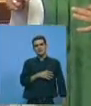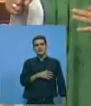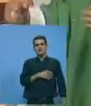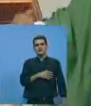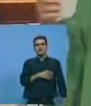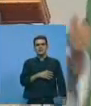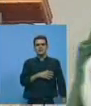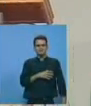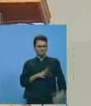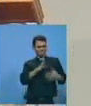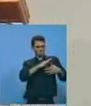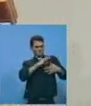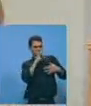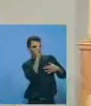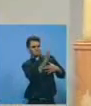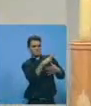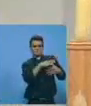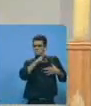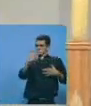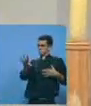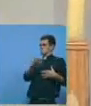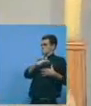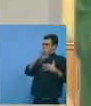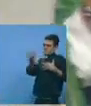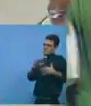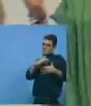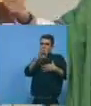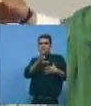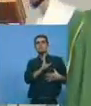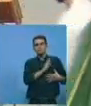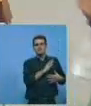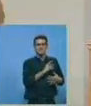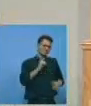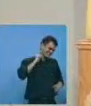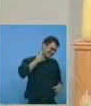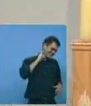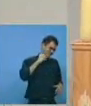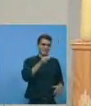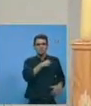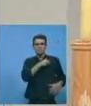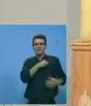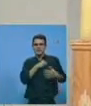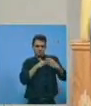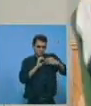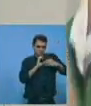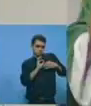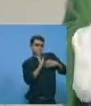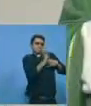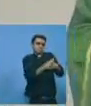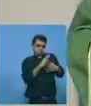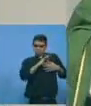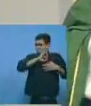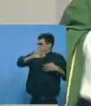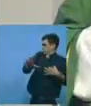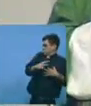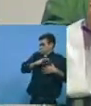sujeiras que nós e os nossos pecados estamos acumulando ao longo de tanto tempo. E